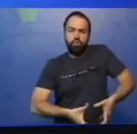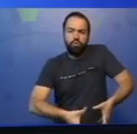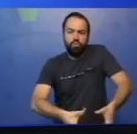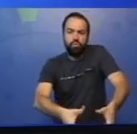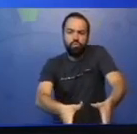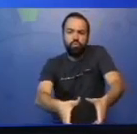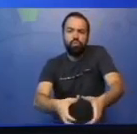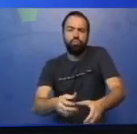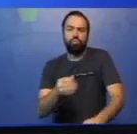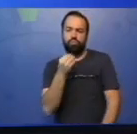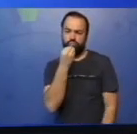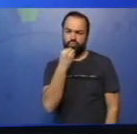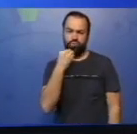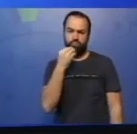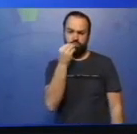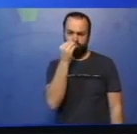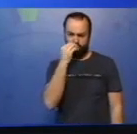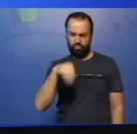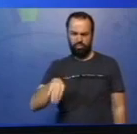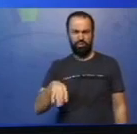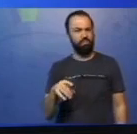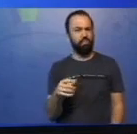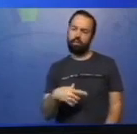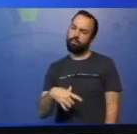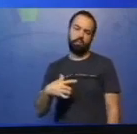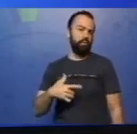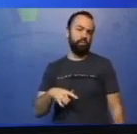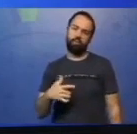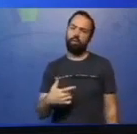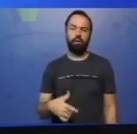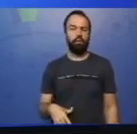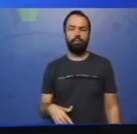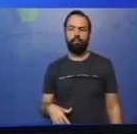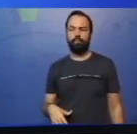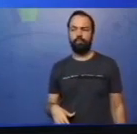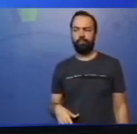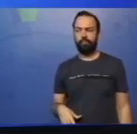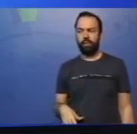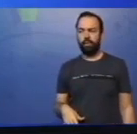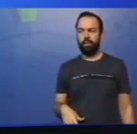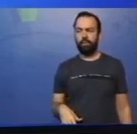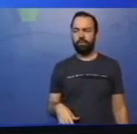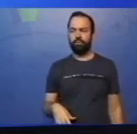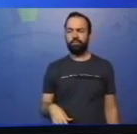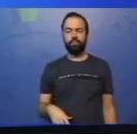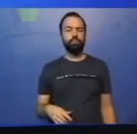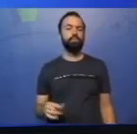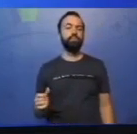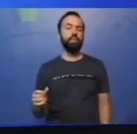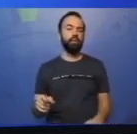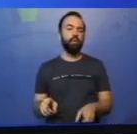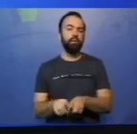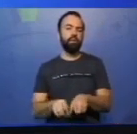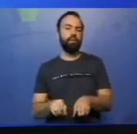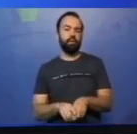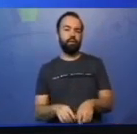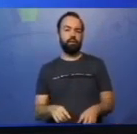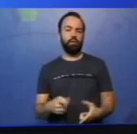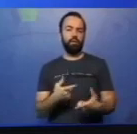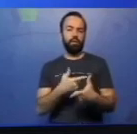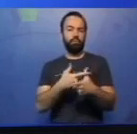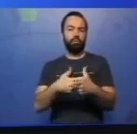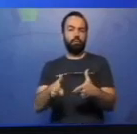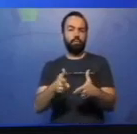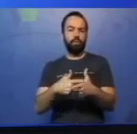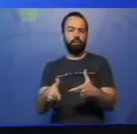Com a mudança muito grande de pessoas para esses centros urbanos, eles não estão preparados para oferecer serviços a todos, então